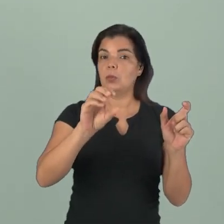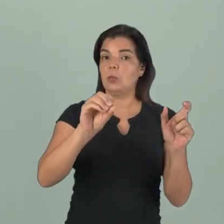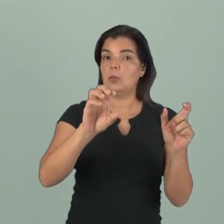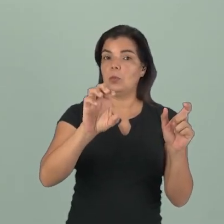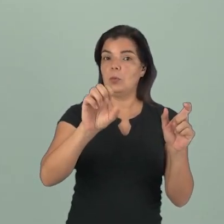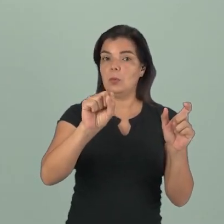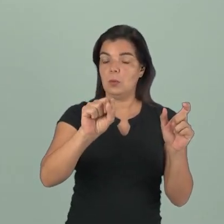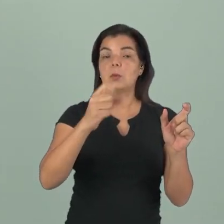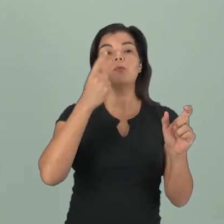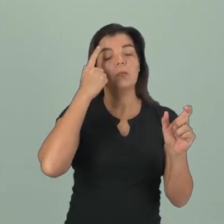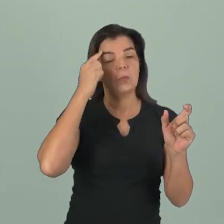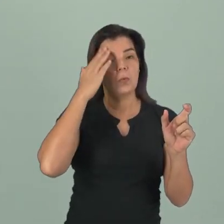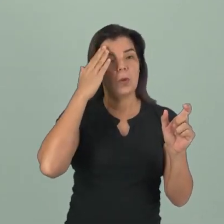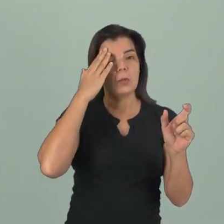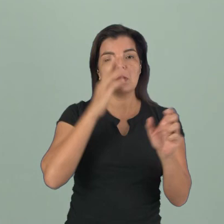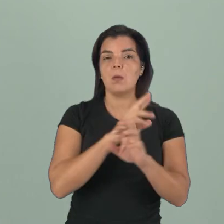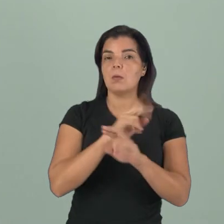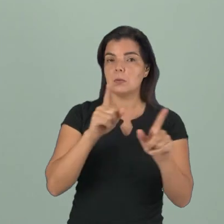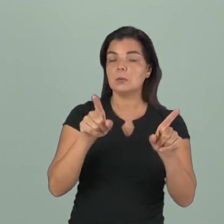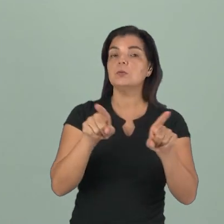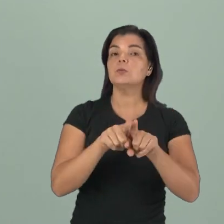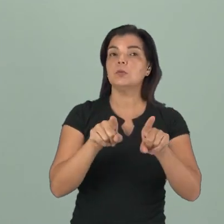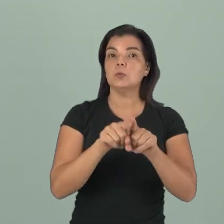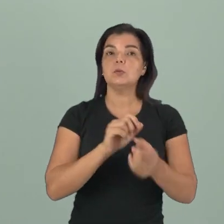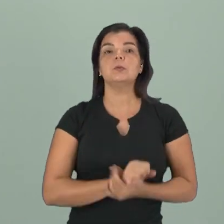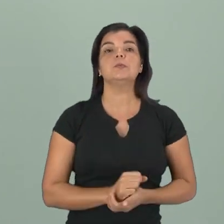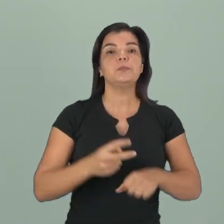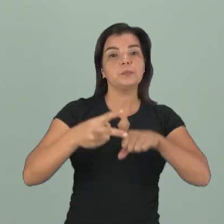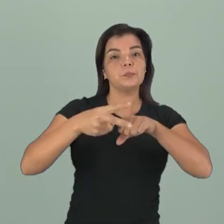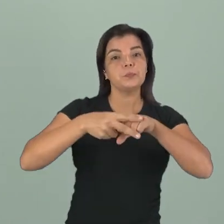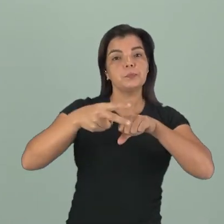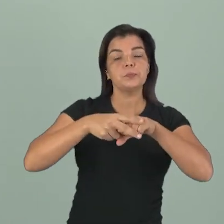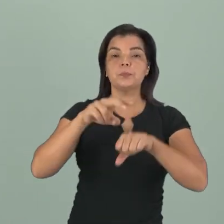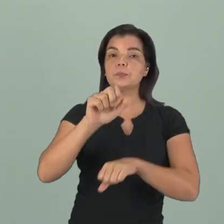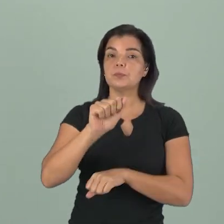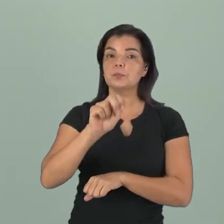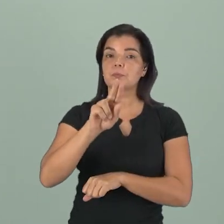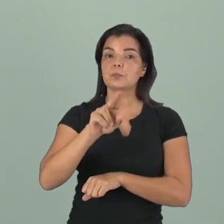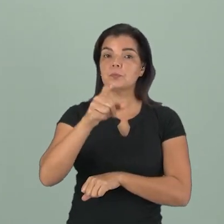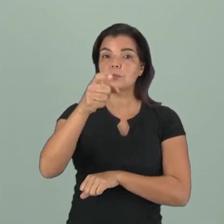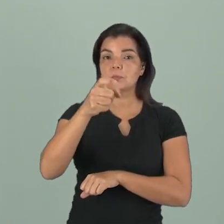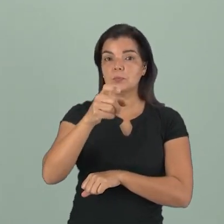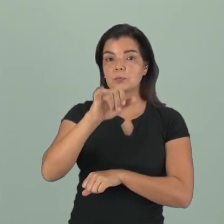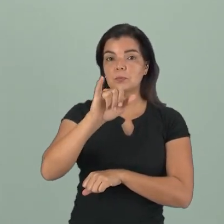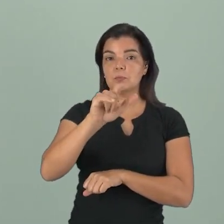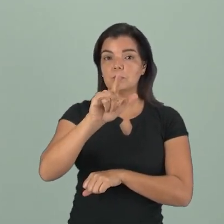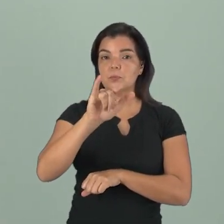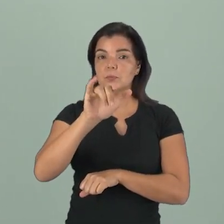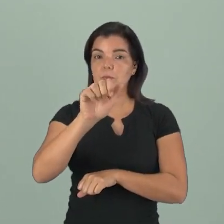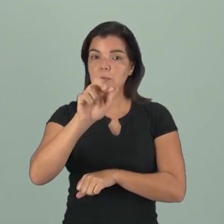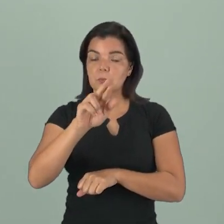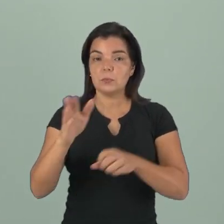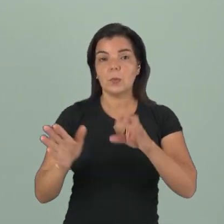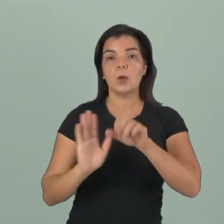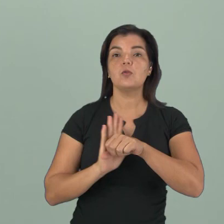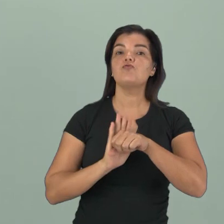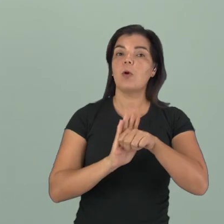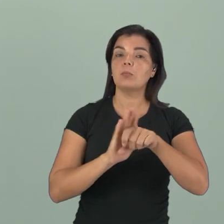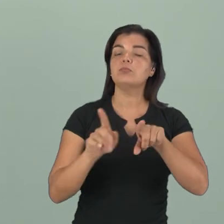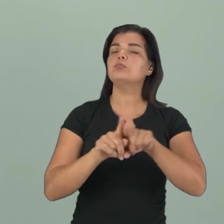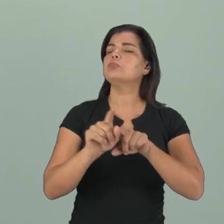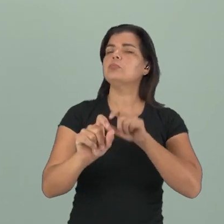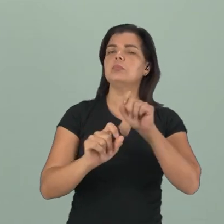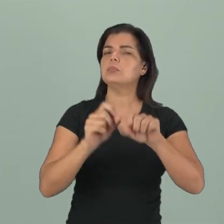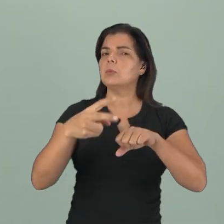já entender a diferença, e essas palavrinhas são chamadas de verbo auxiliar. Por que que é verbo auxiliar e o que é um